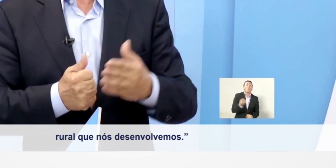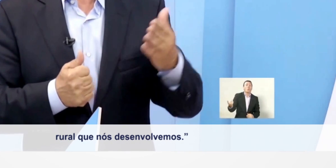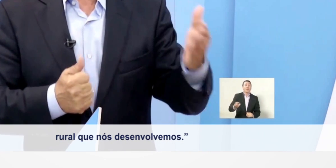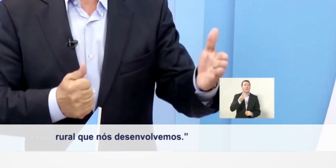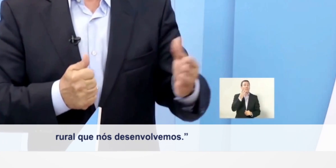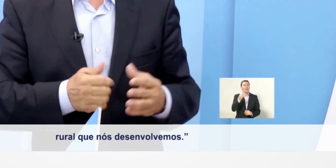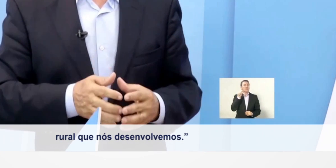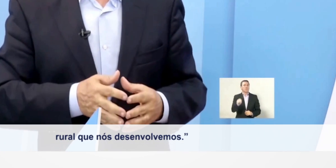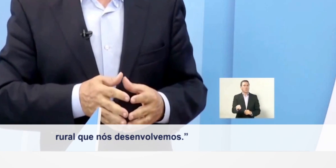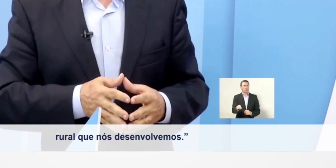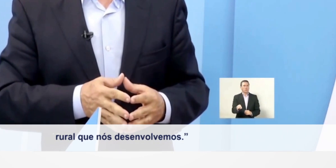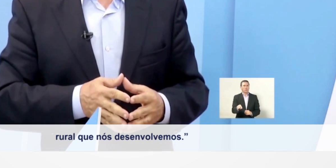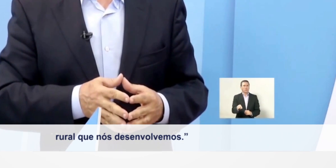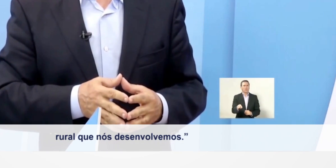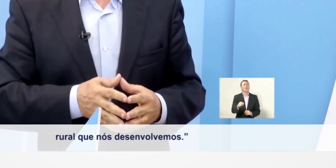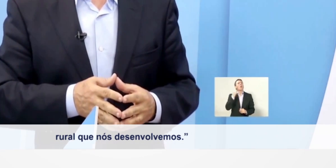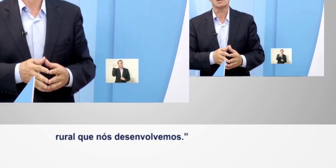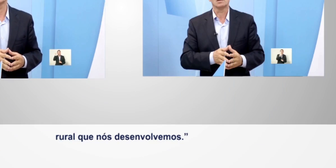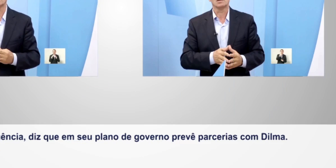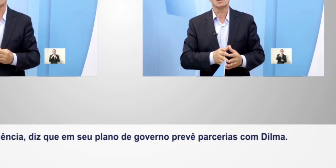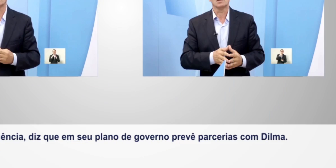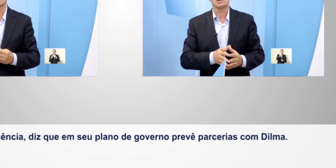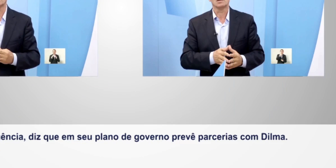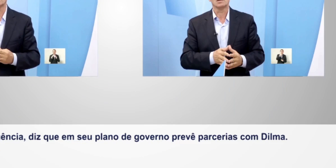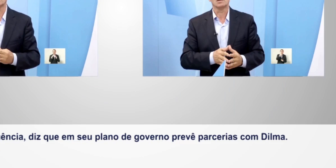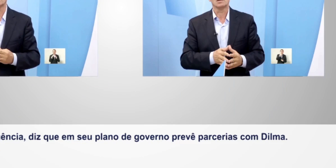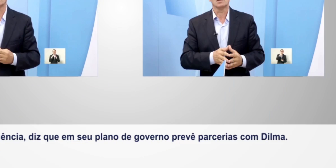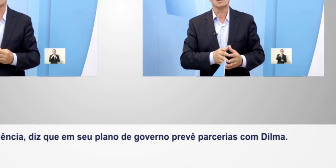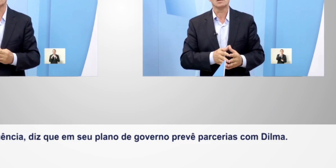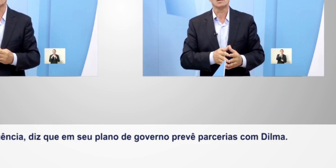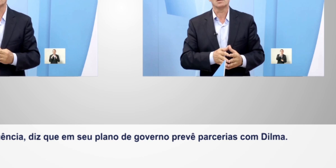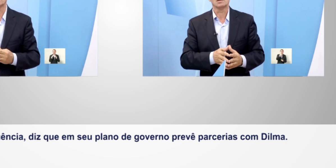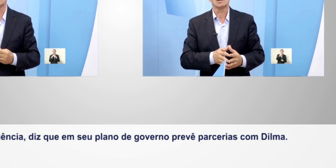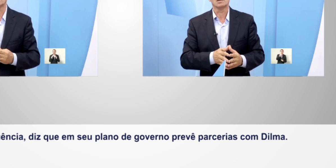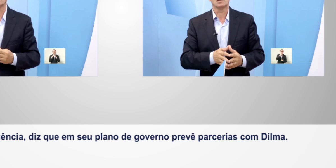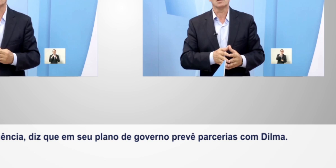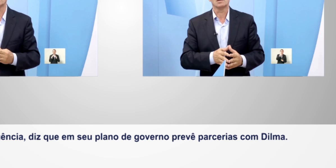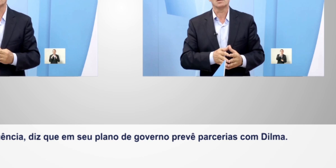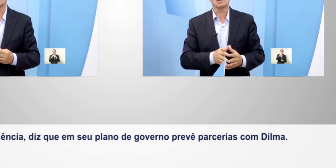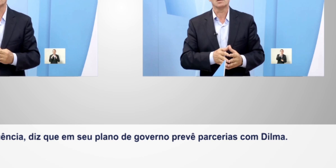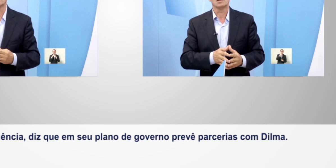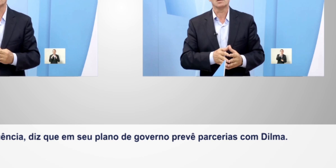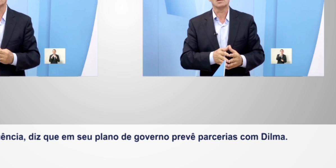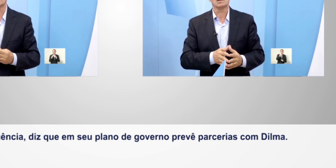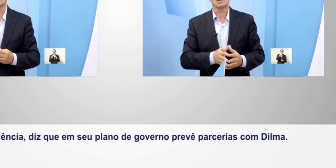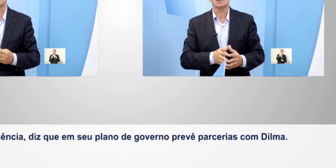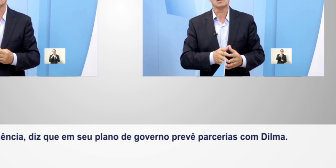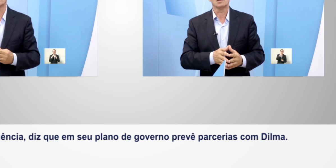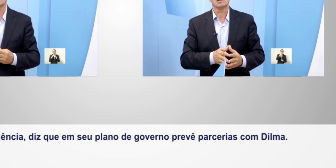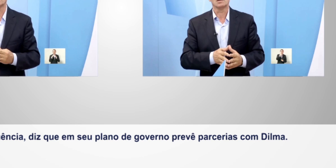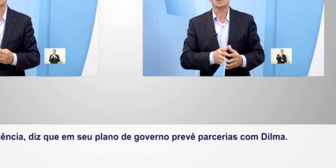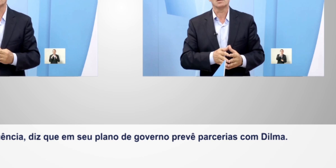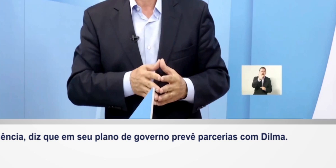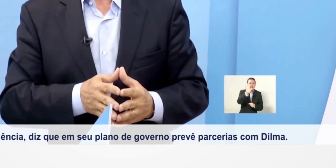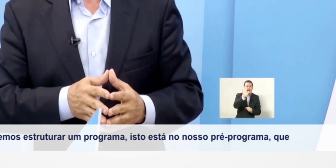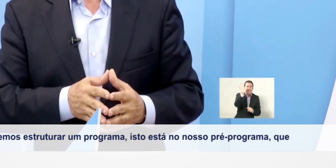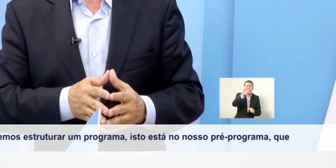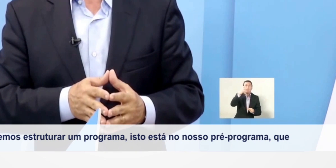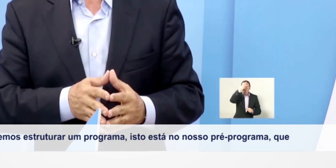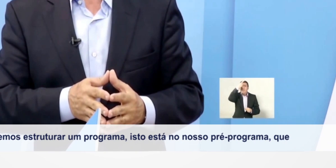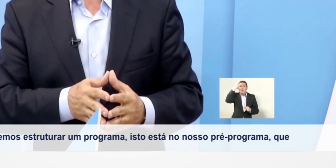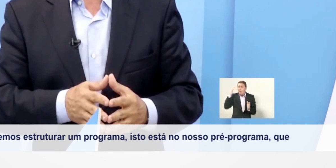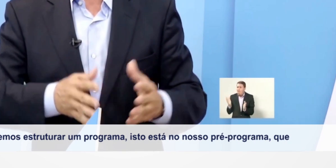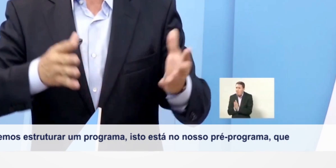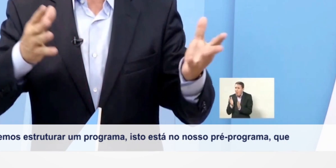habitação rural, que nós desenvolvemos. E na sequência, diz que em seu plano de governo prevê parcerias com Dilma.